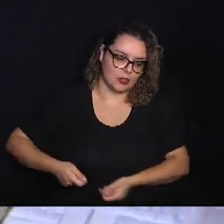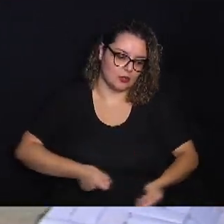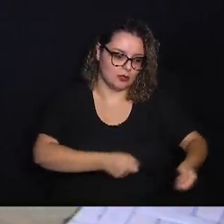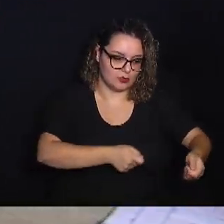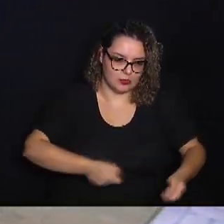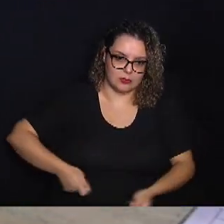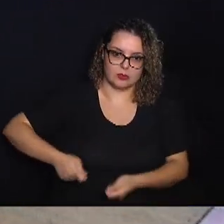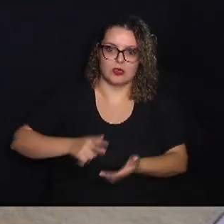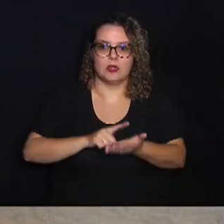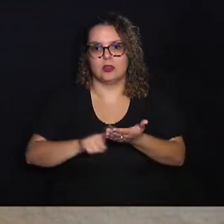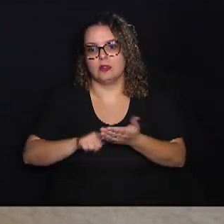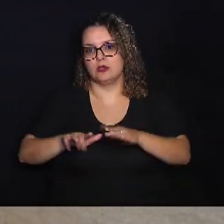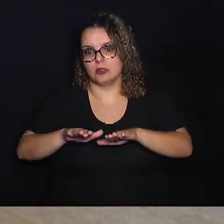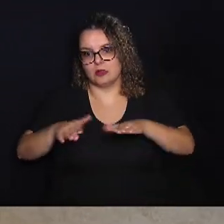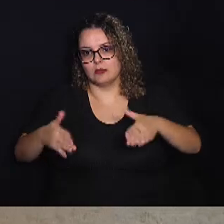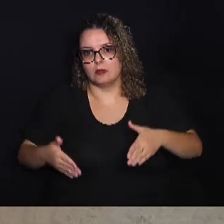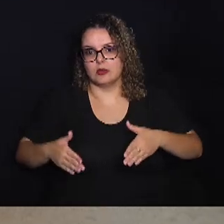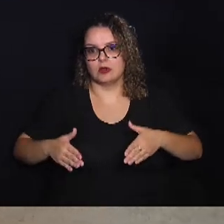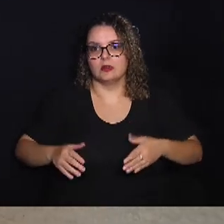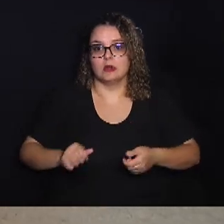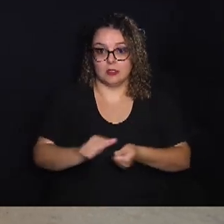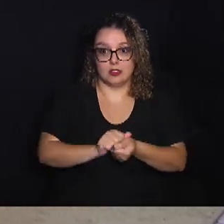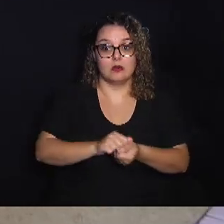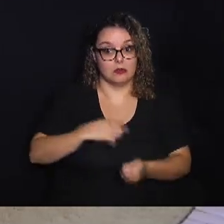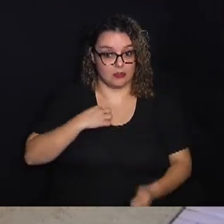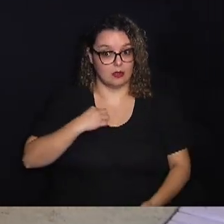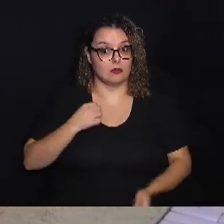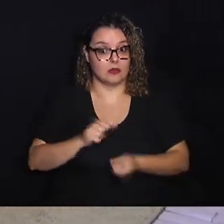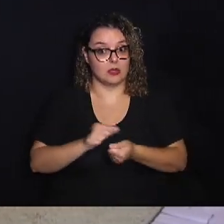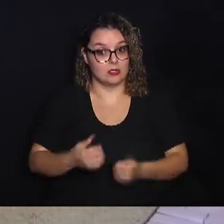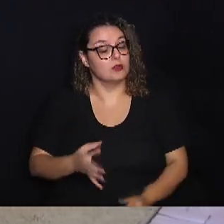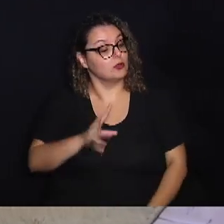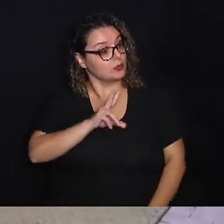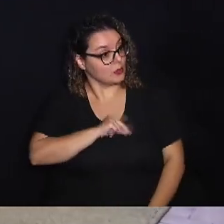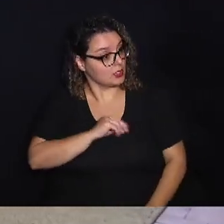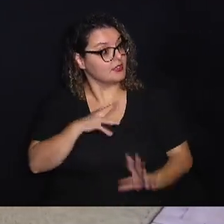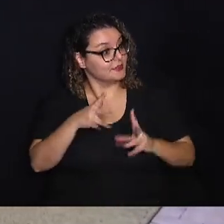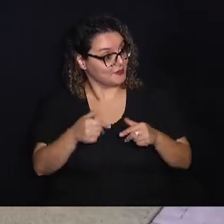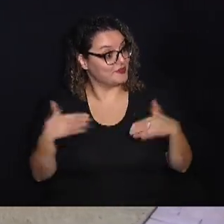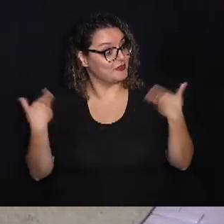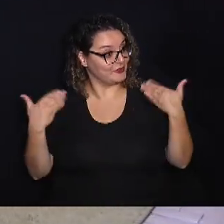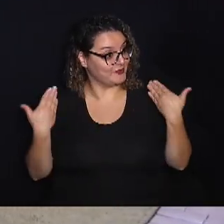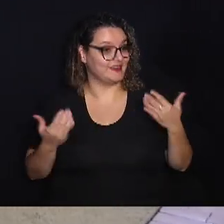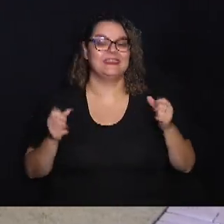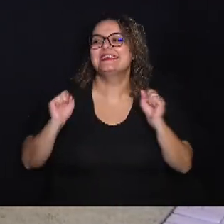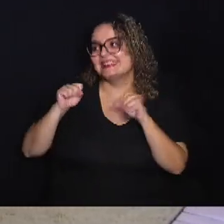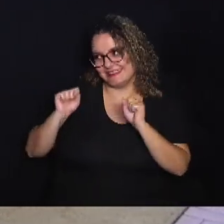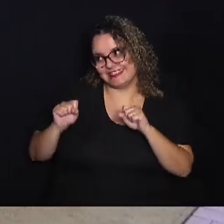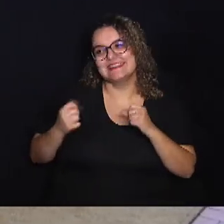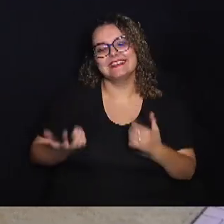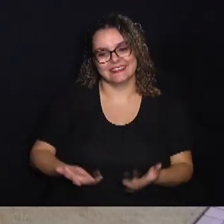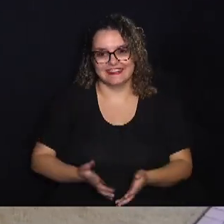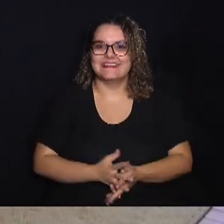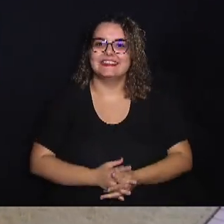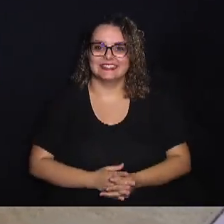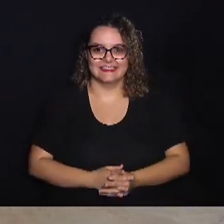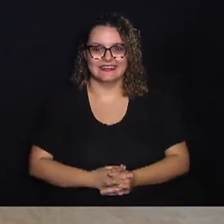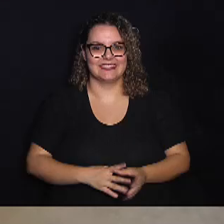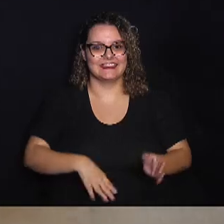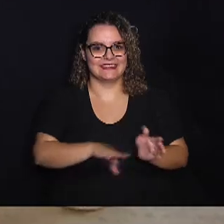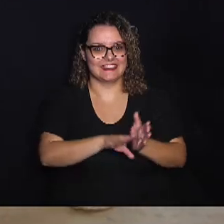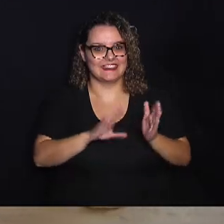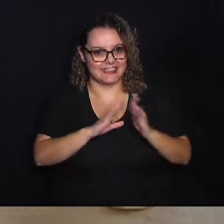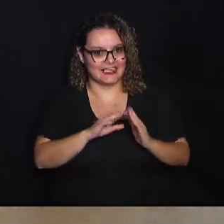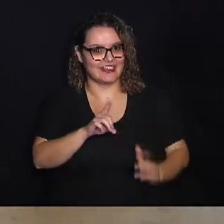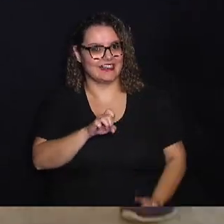eu limpo a mesa, lavo até minha roupa. Menina, então tá todo mundo contente, né? É. Chega em casa, a Débora